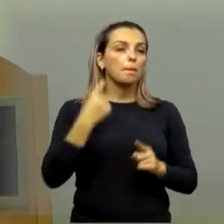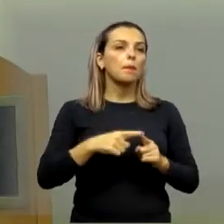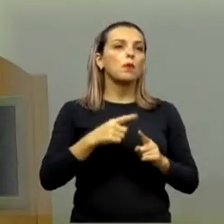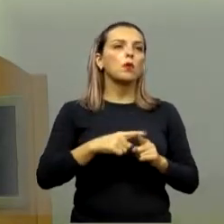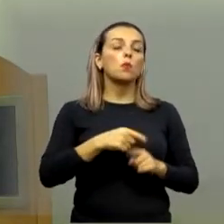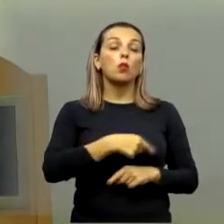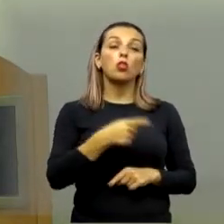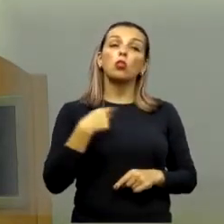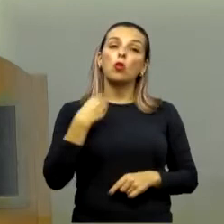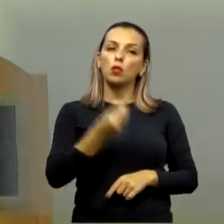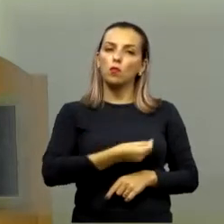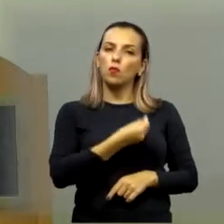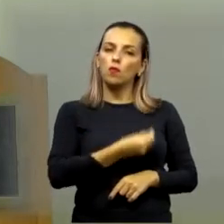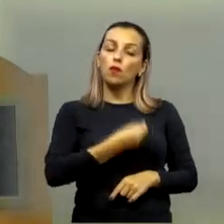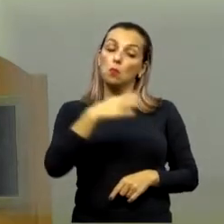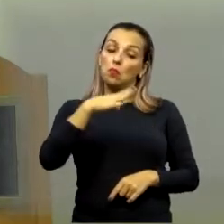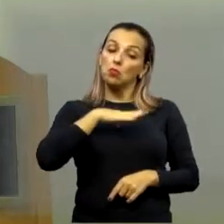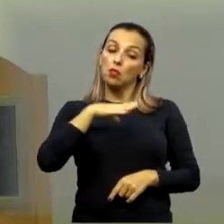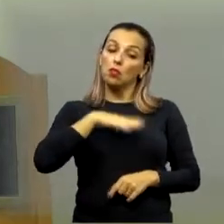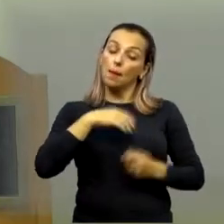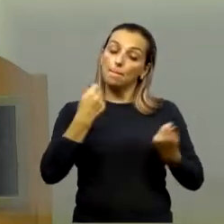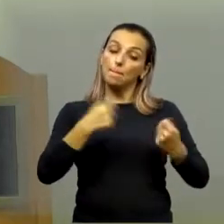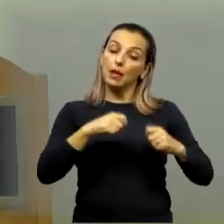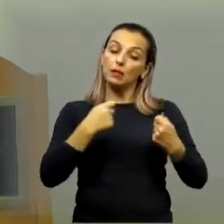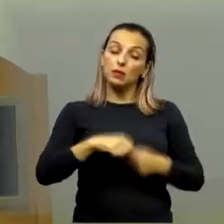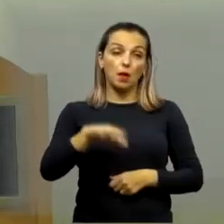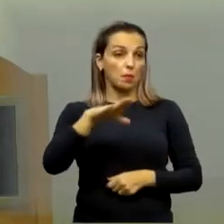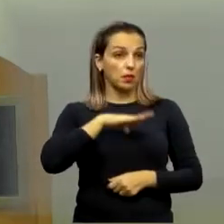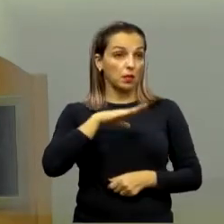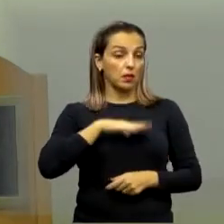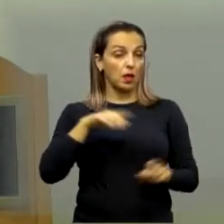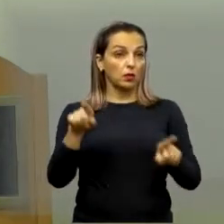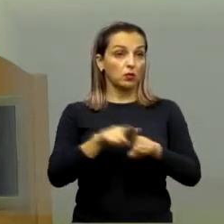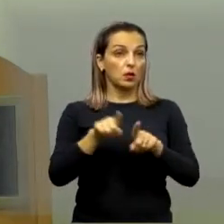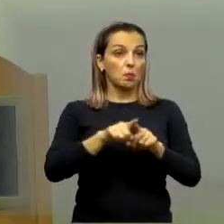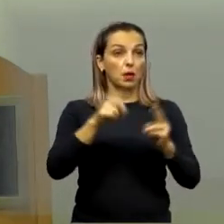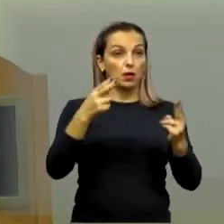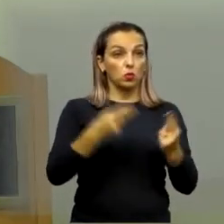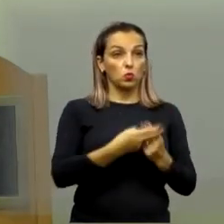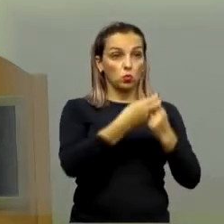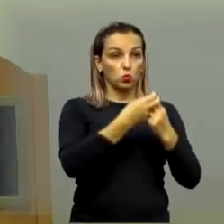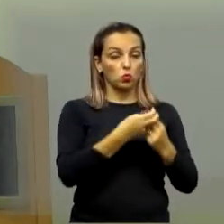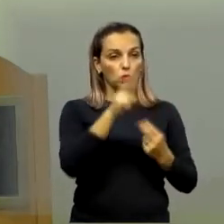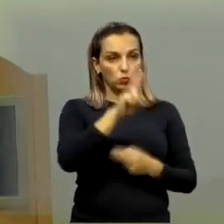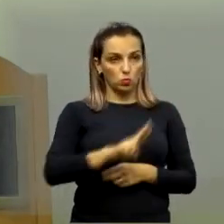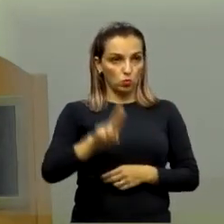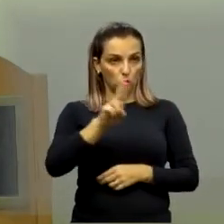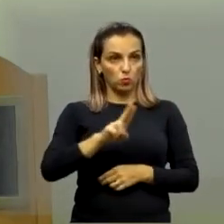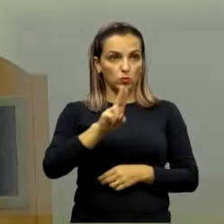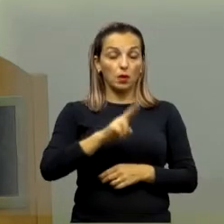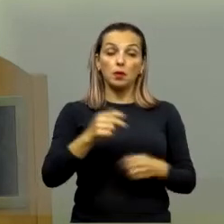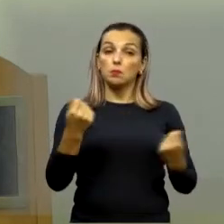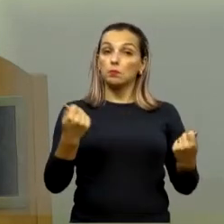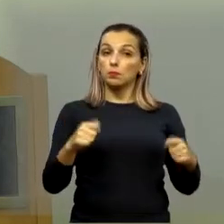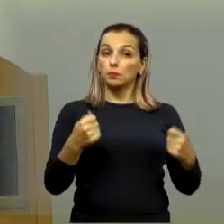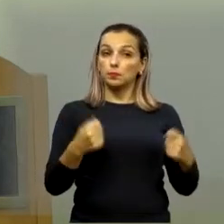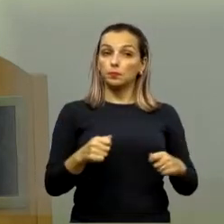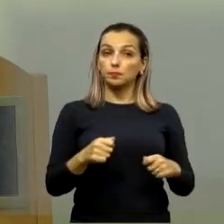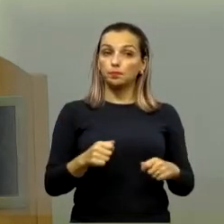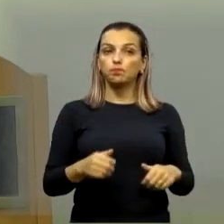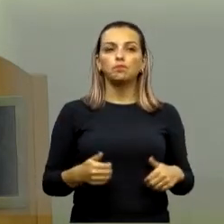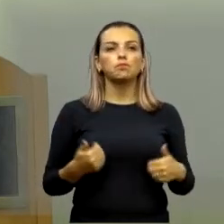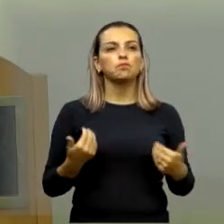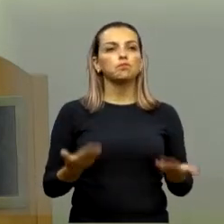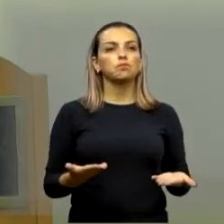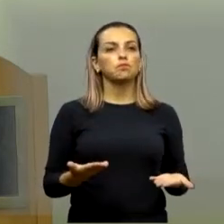nós vivemos à cidade dependemos a cidade e dependemos do SUS e perdendo dos uso bom então